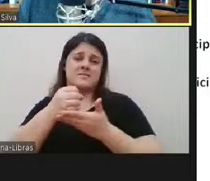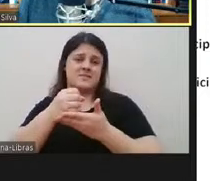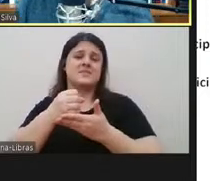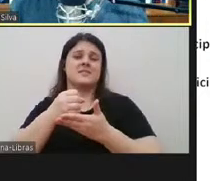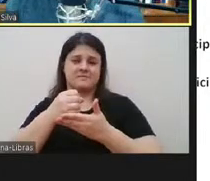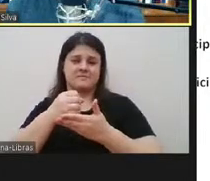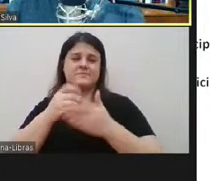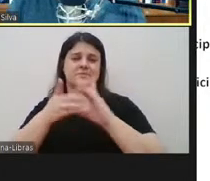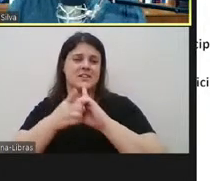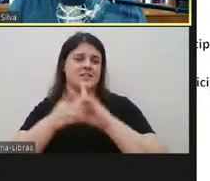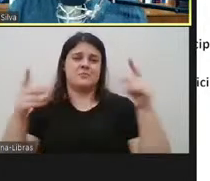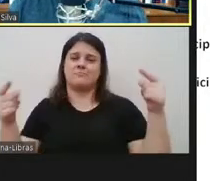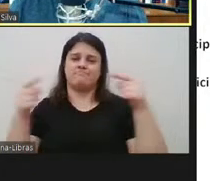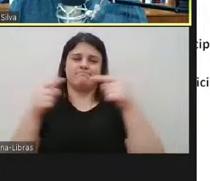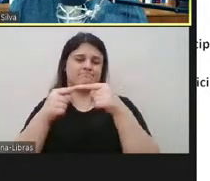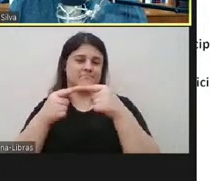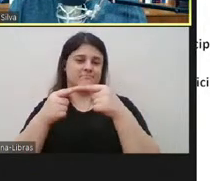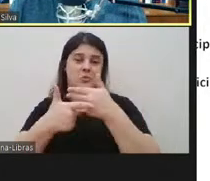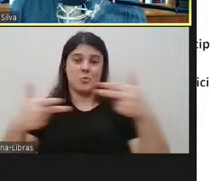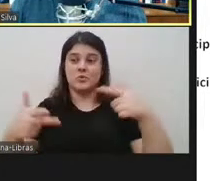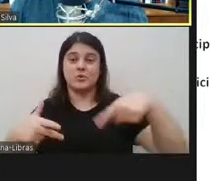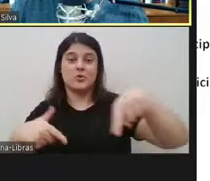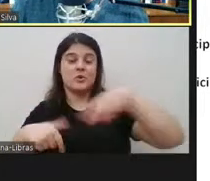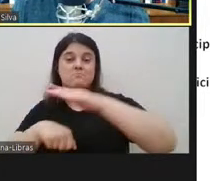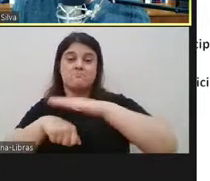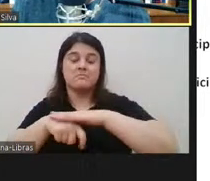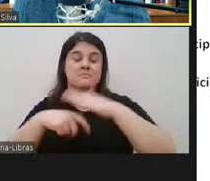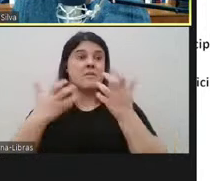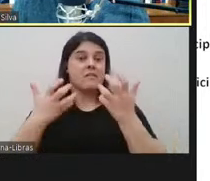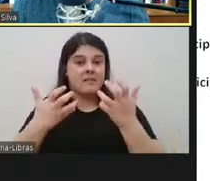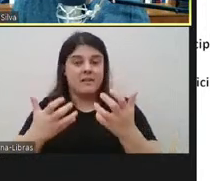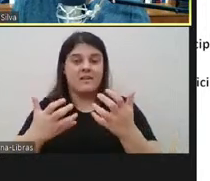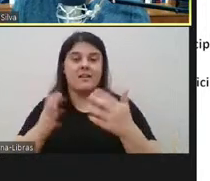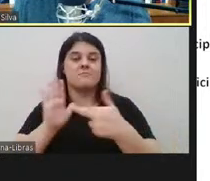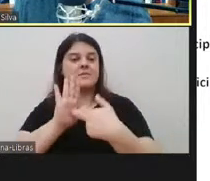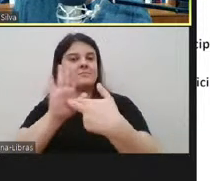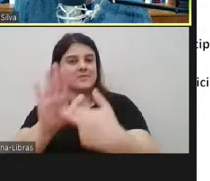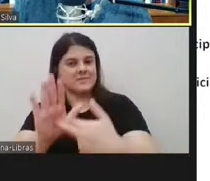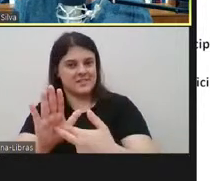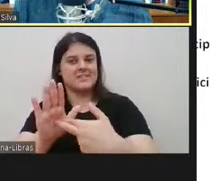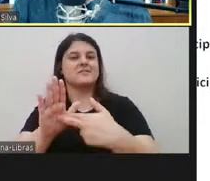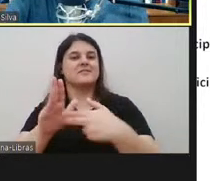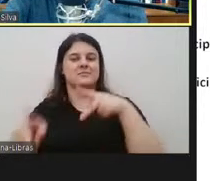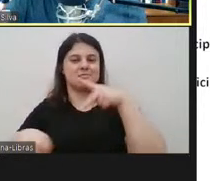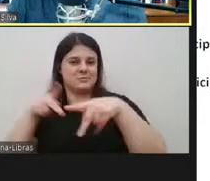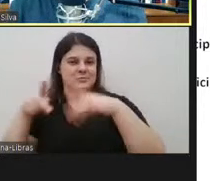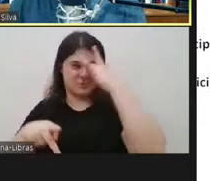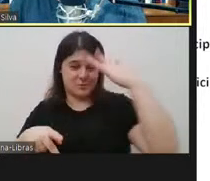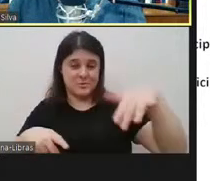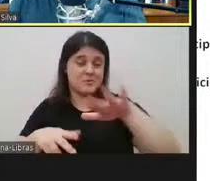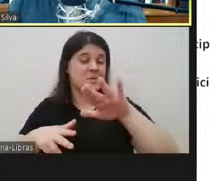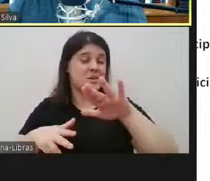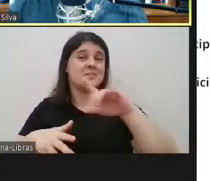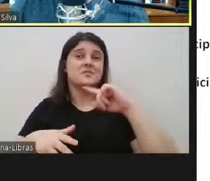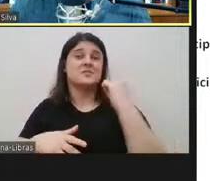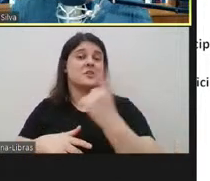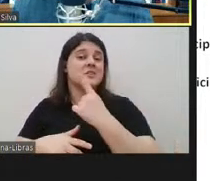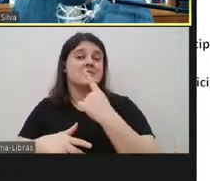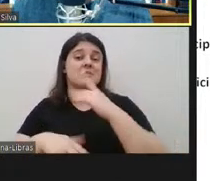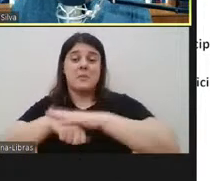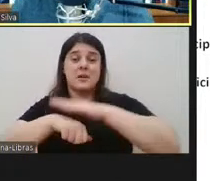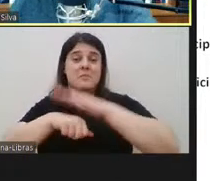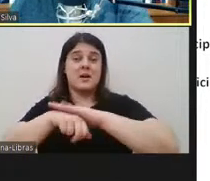é o poder que melhor representa as demandas populares a democracia a representação Popular mas é aquele que menos têm